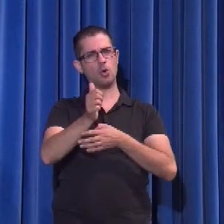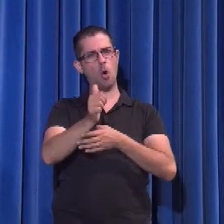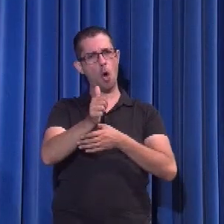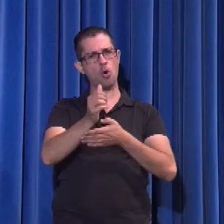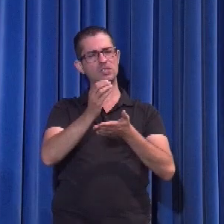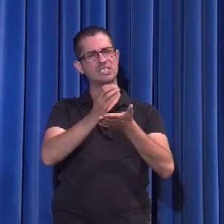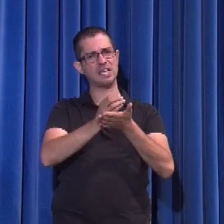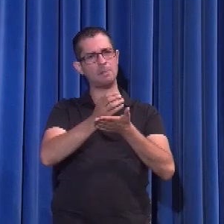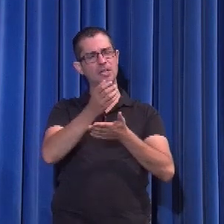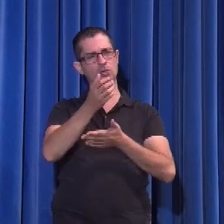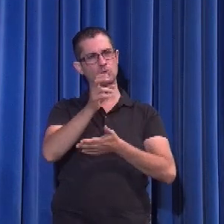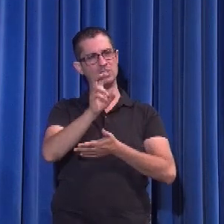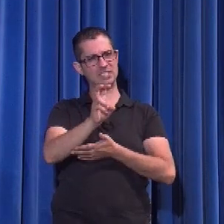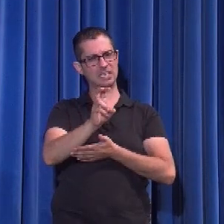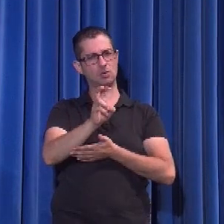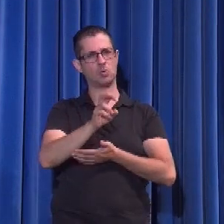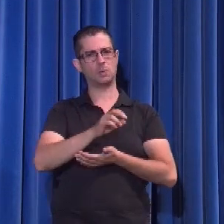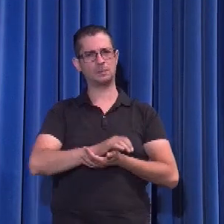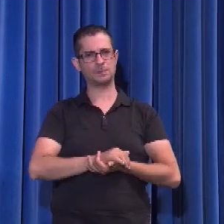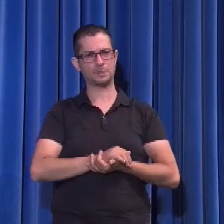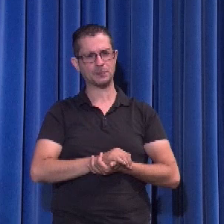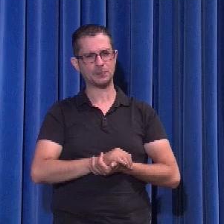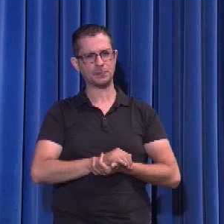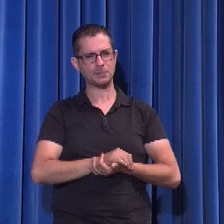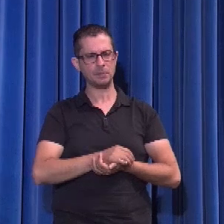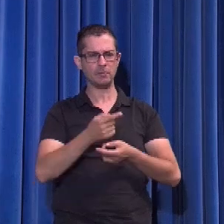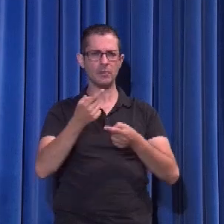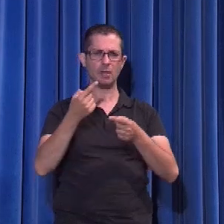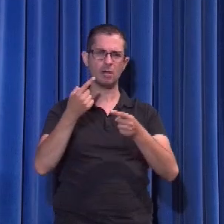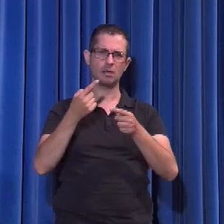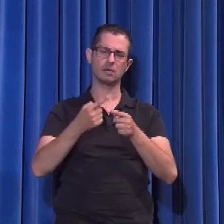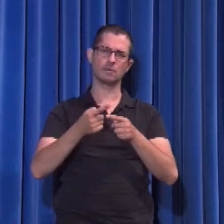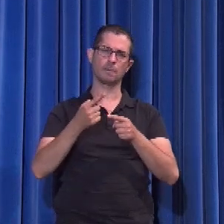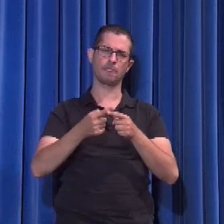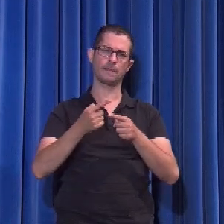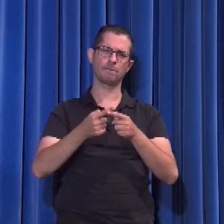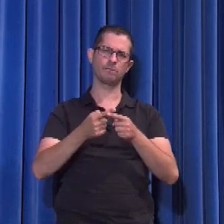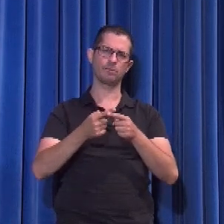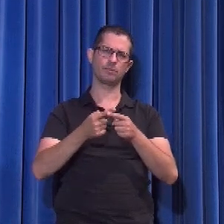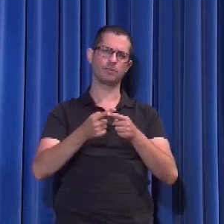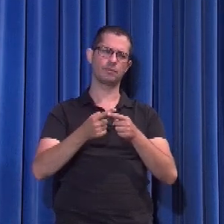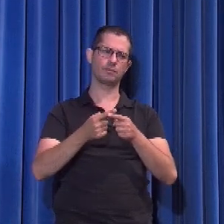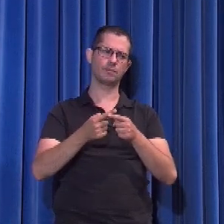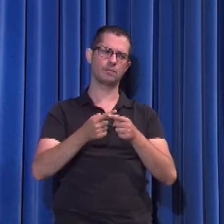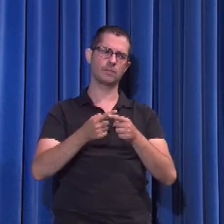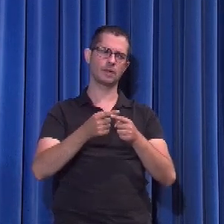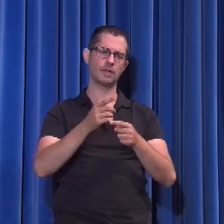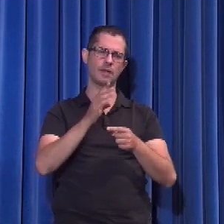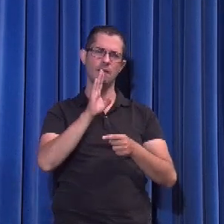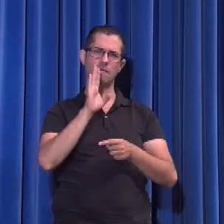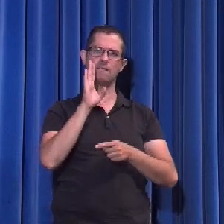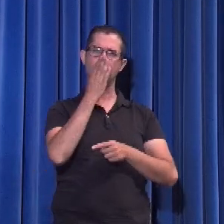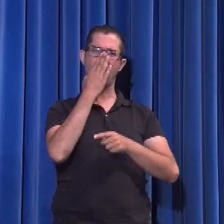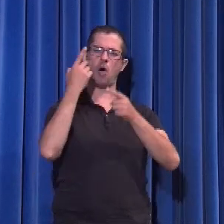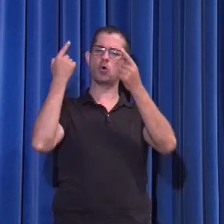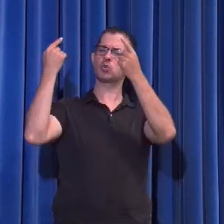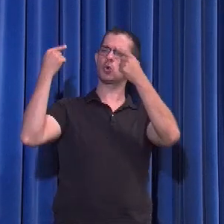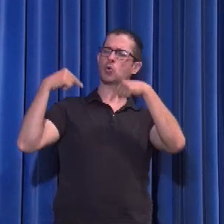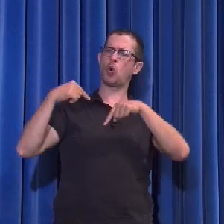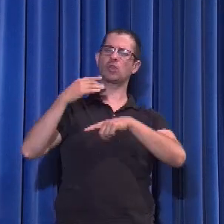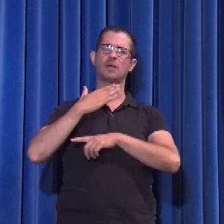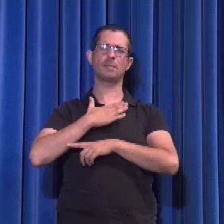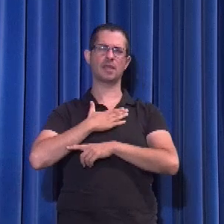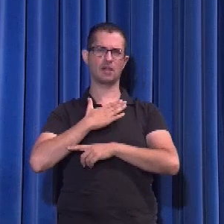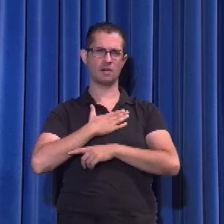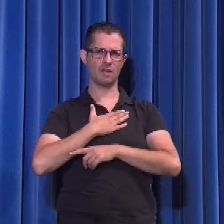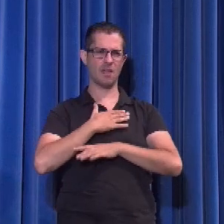5, versículo 11 a 13: porque perfidamente se houveram contra mim, a casa de Israel